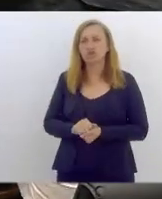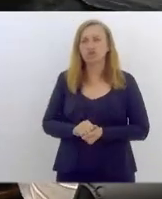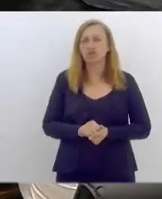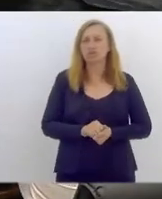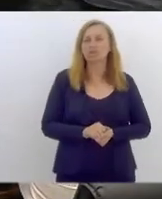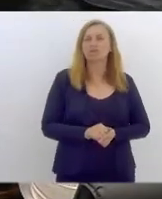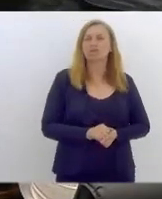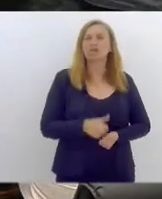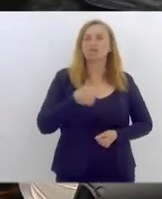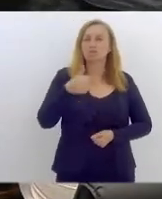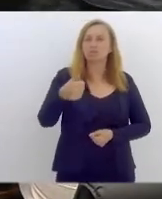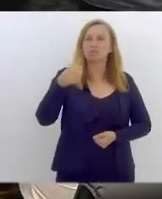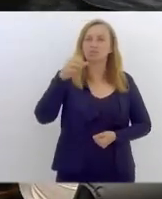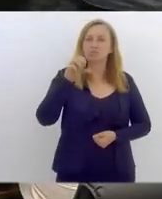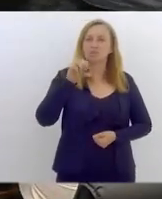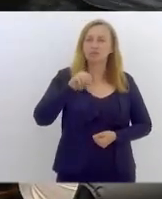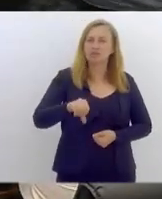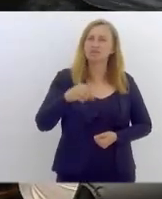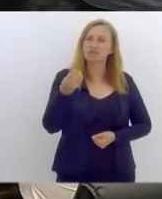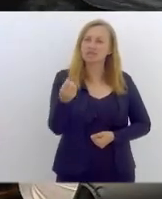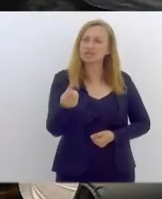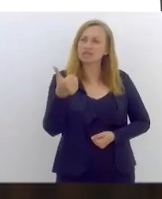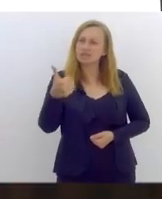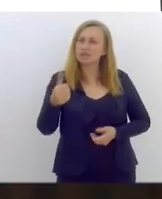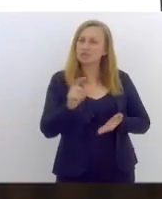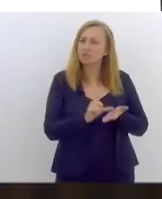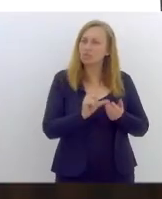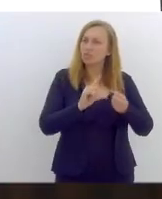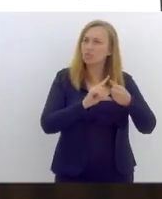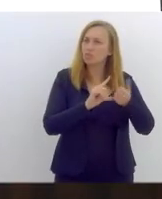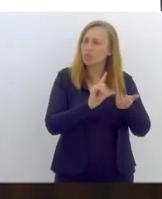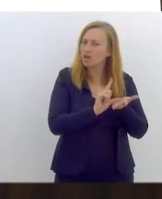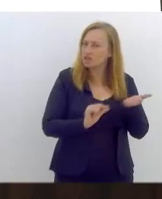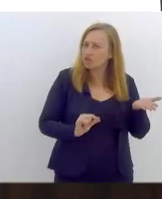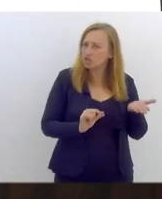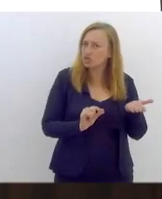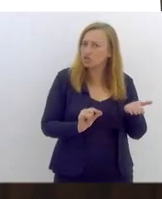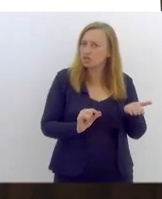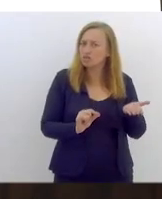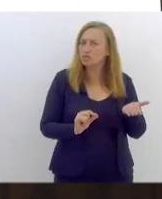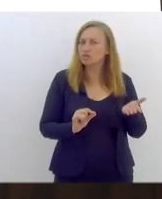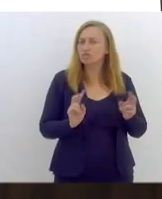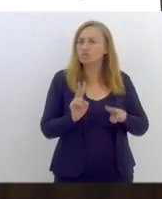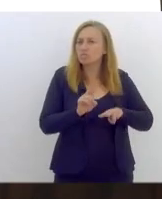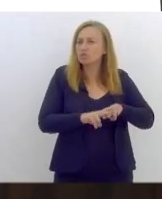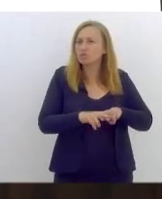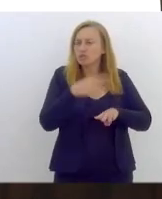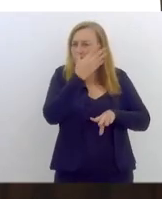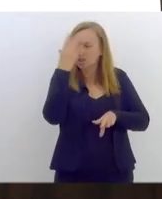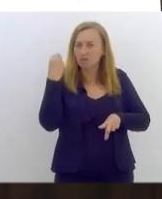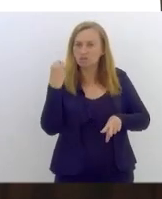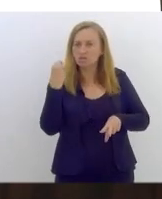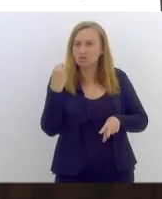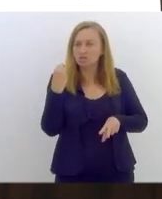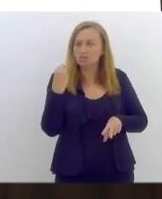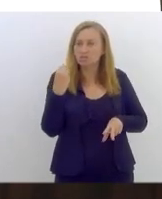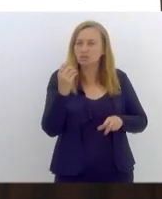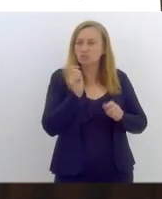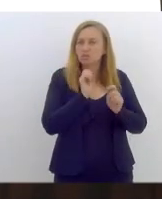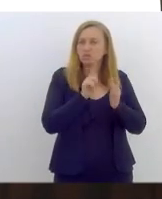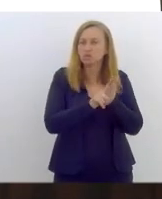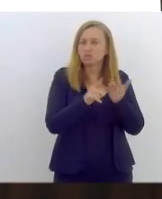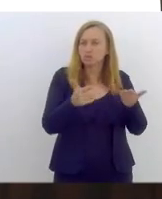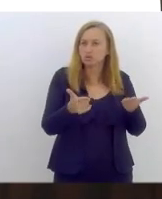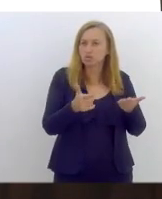em 1961, com a publicação de um artigo proeminente, Os Prisioneiros Esquecidos, no jornal